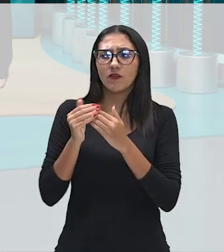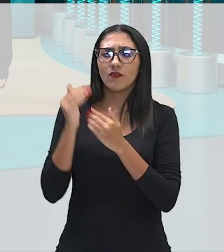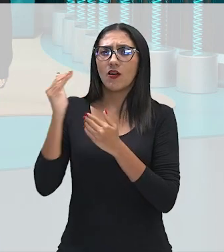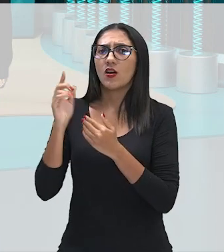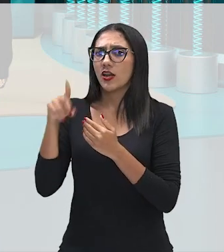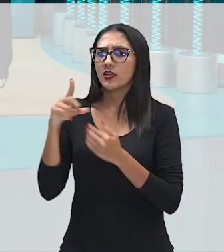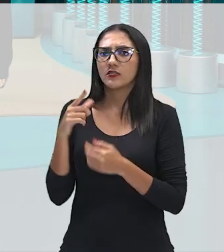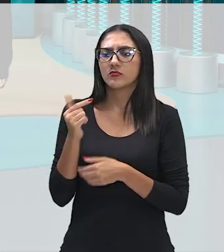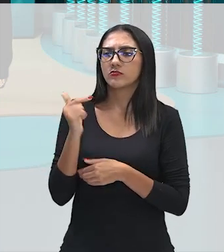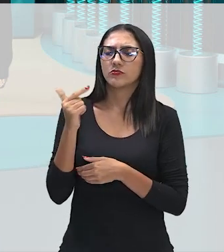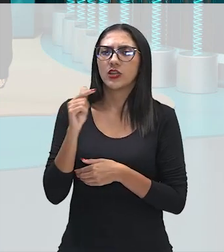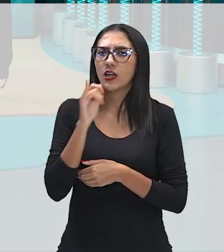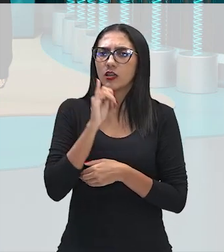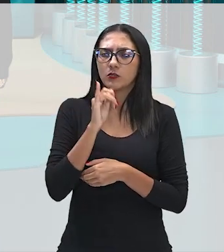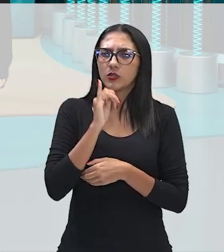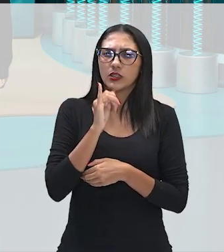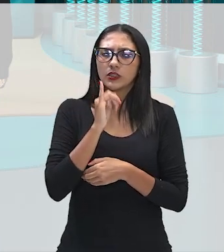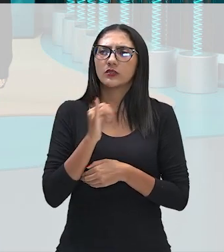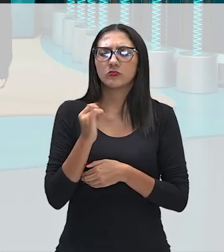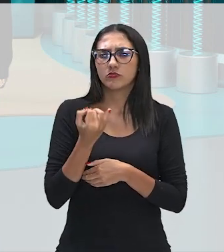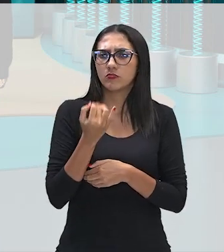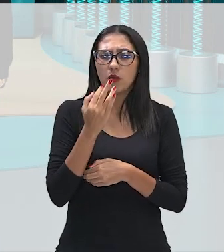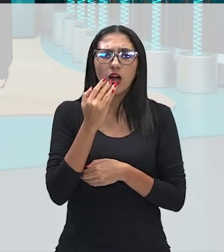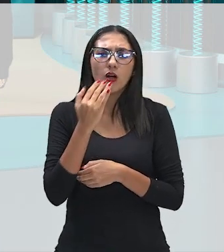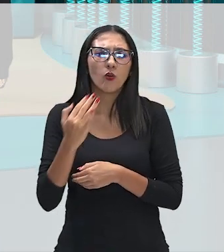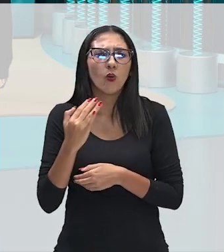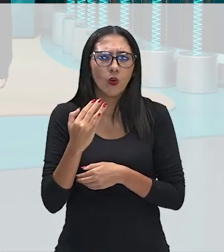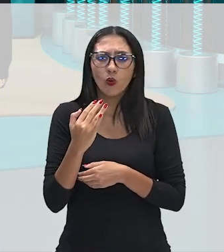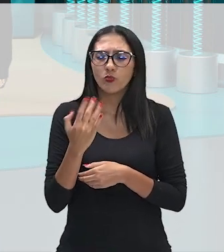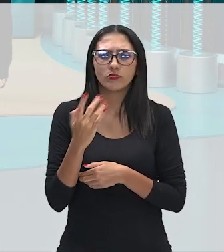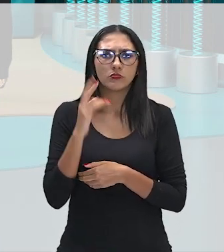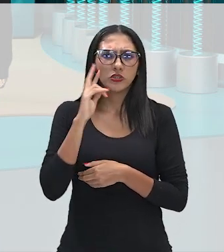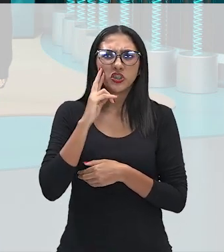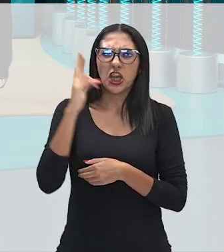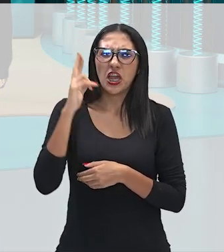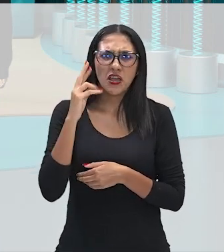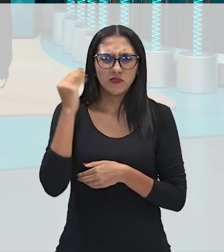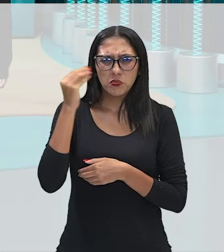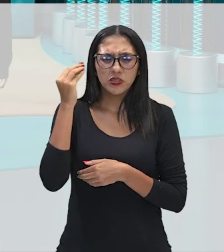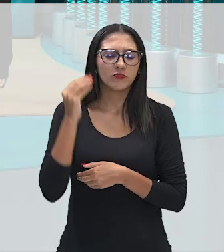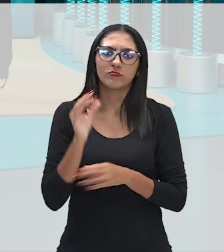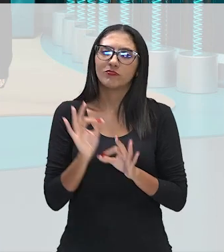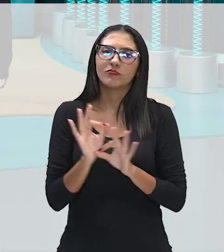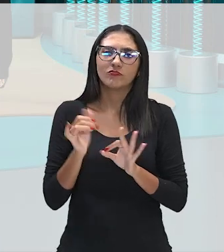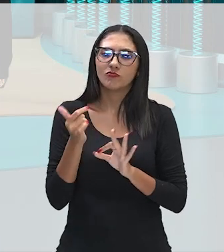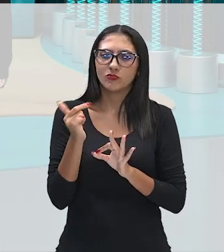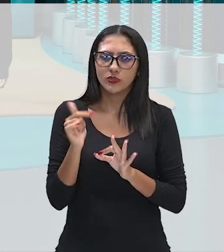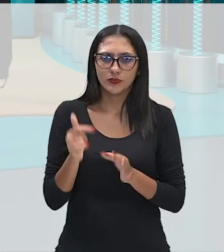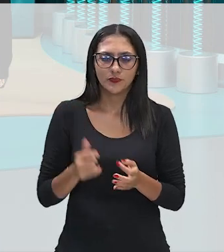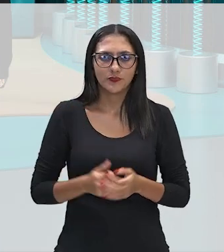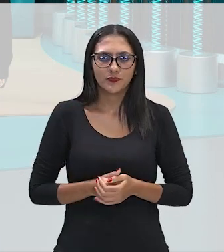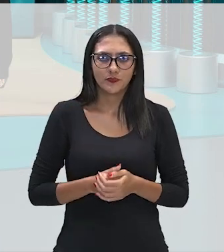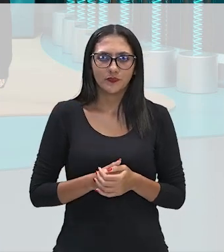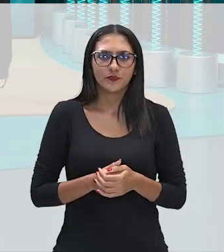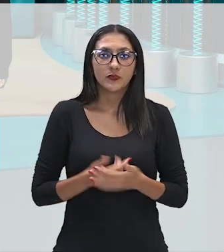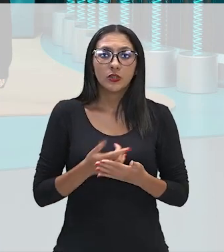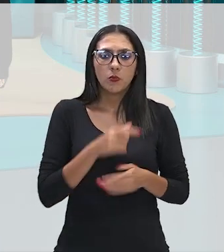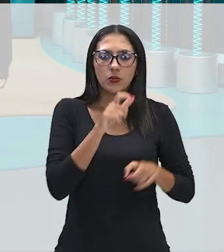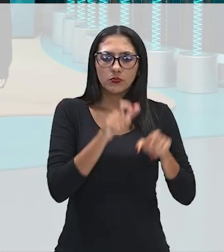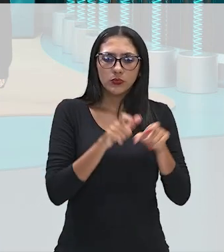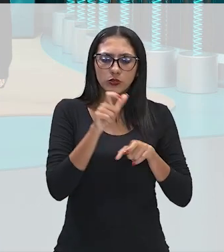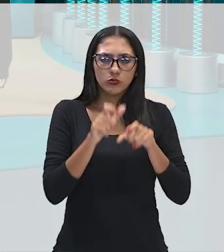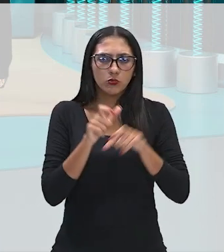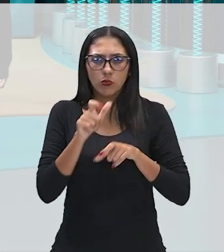nenhum tipo de graduação, mas aqui no Brasil, por exemplo, nós utilizamos. Então, os lutadores, né, falando sobre